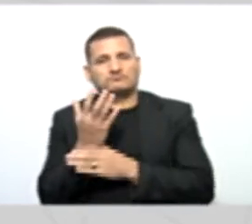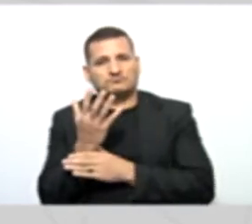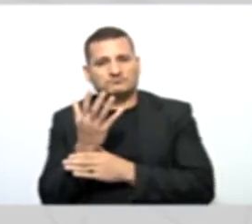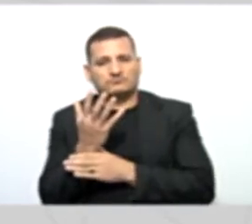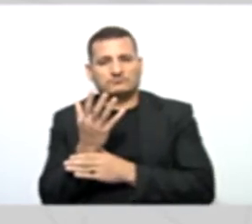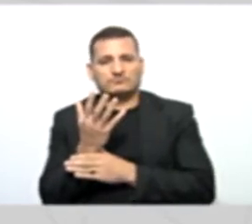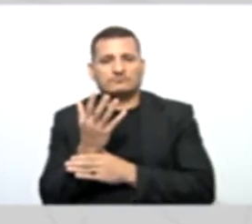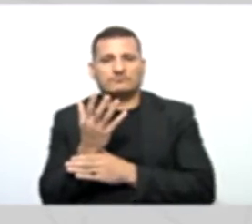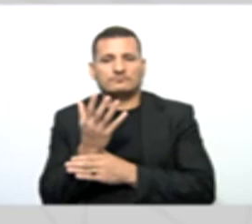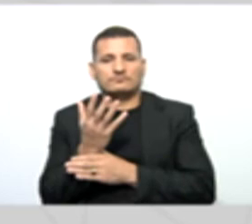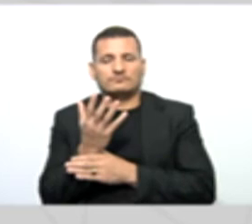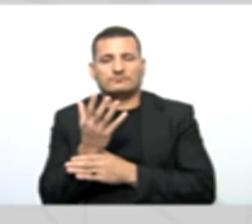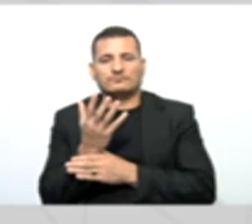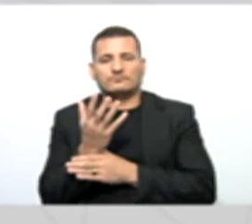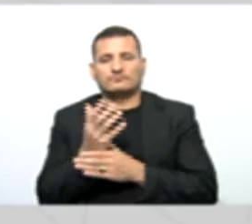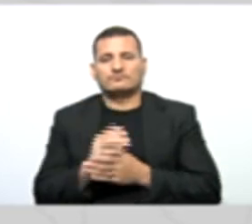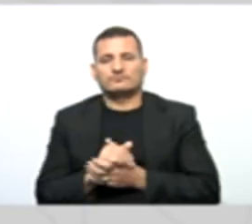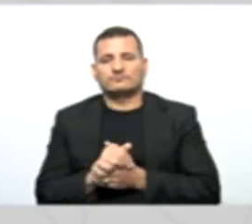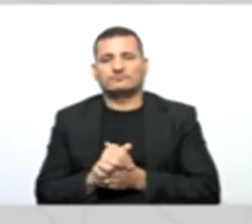ou